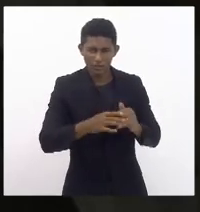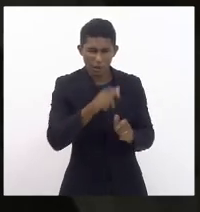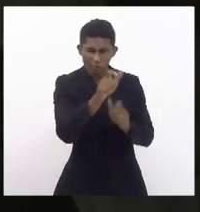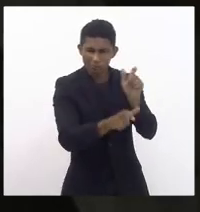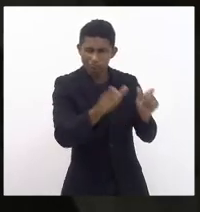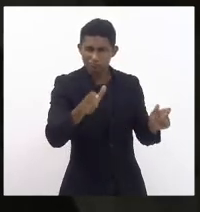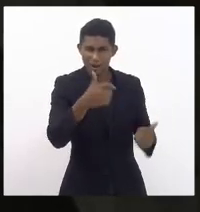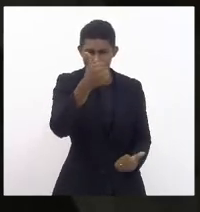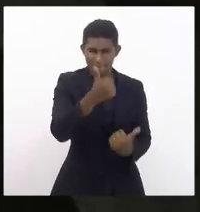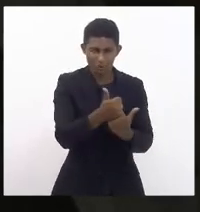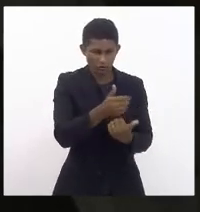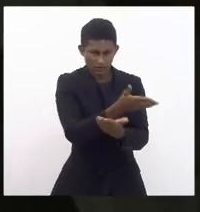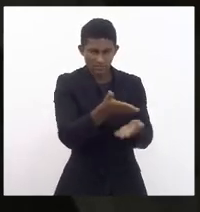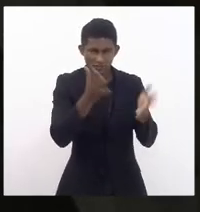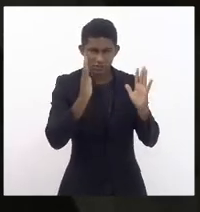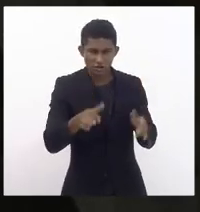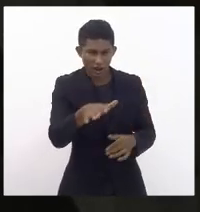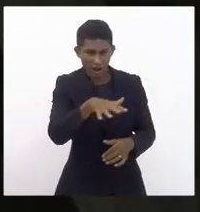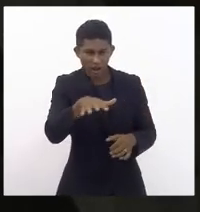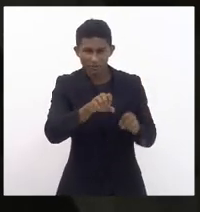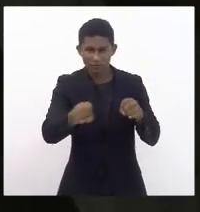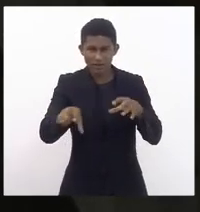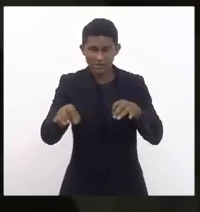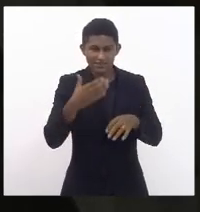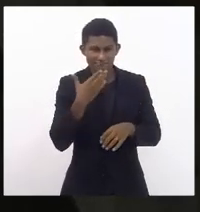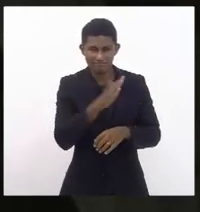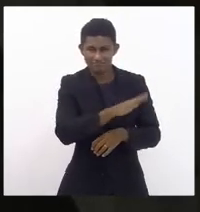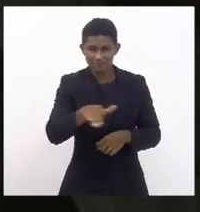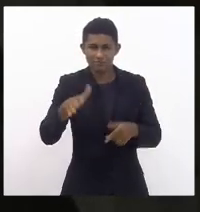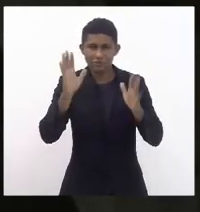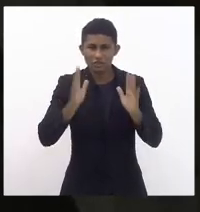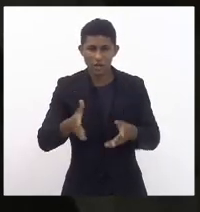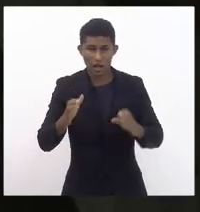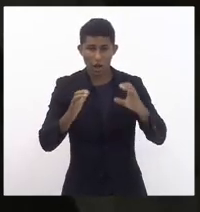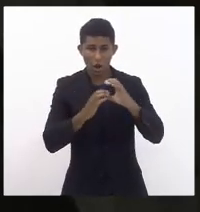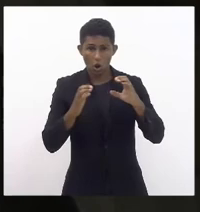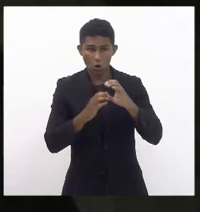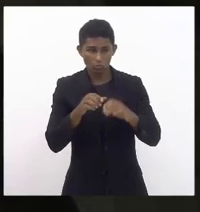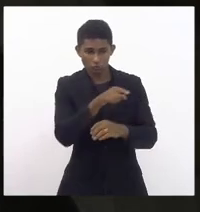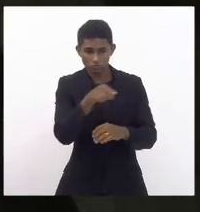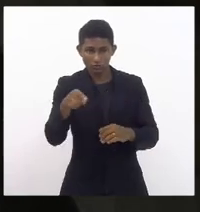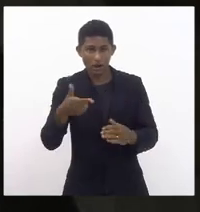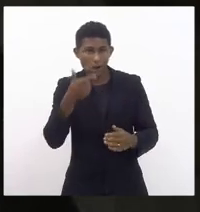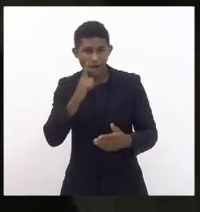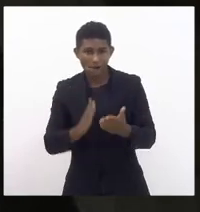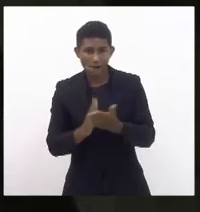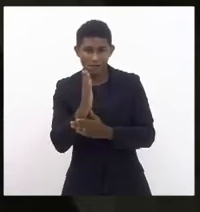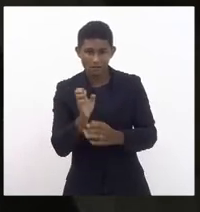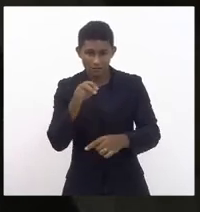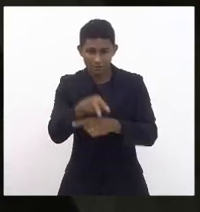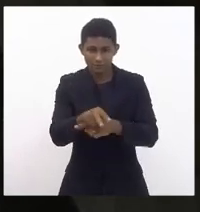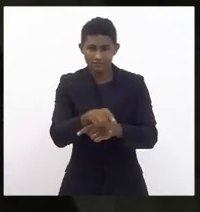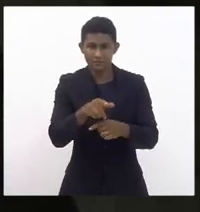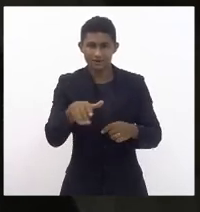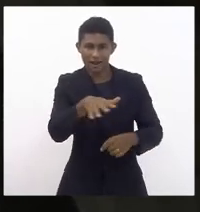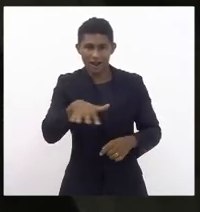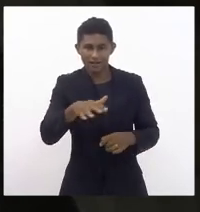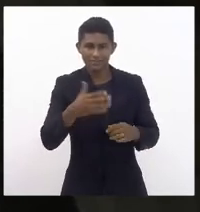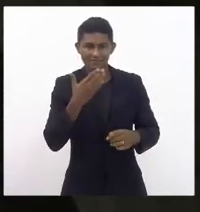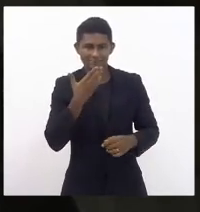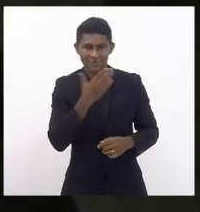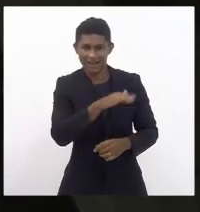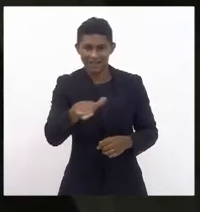que já trabalhou na educação infantil já prestaram o concurso público para atuarem nas escolas públicas no campo da Educação Infantil